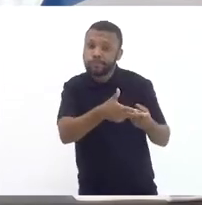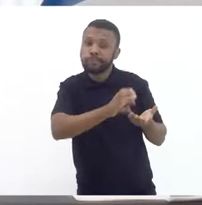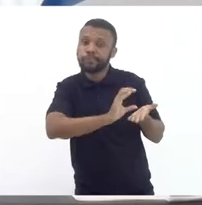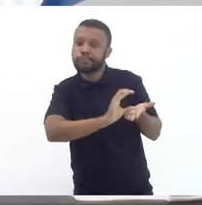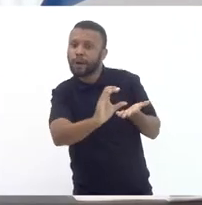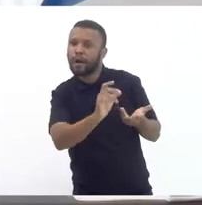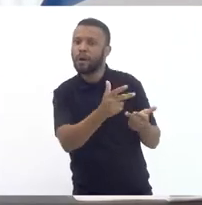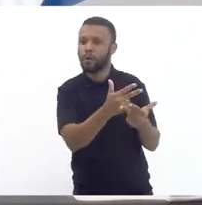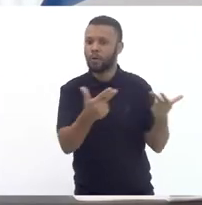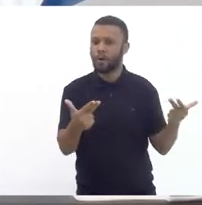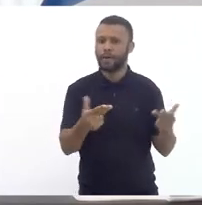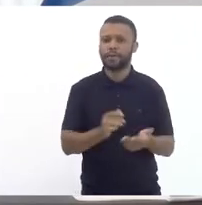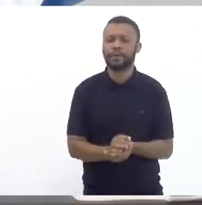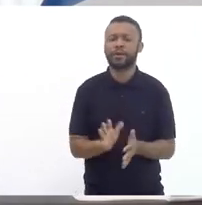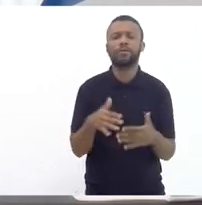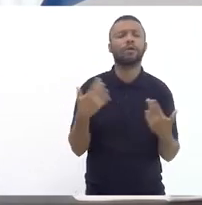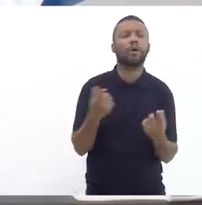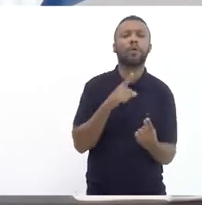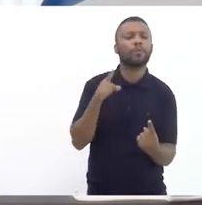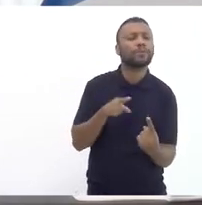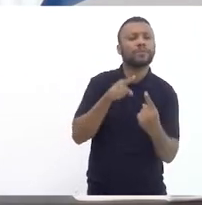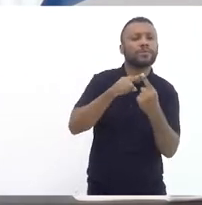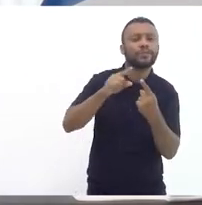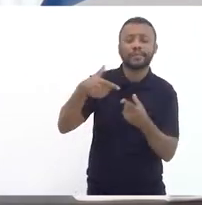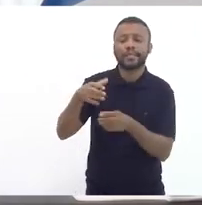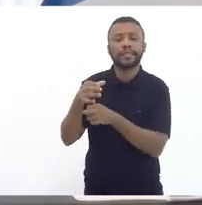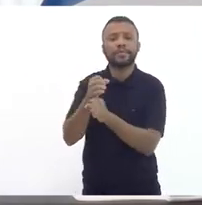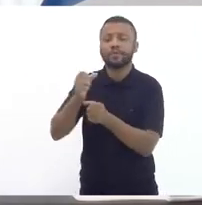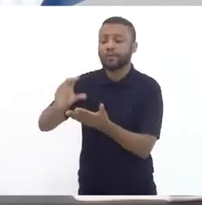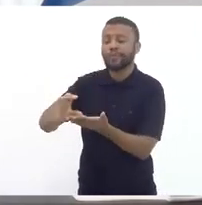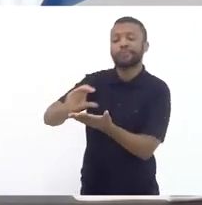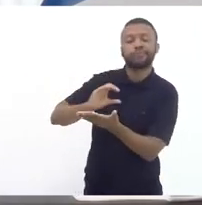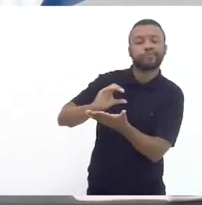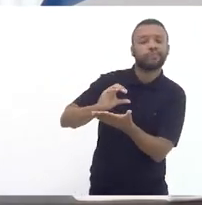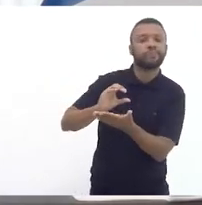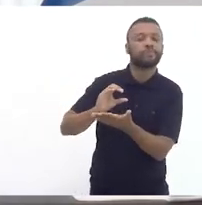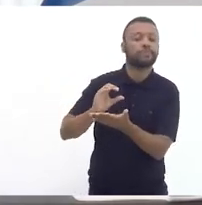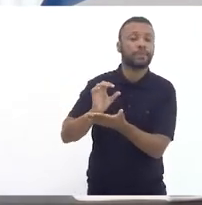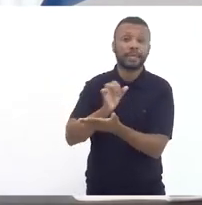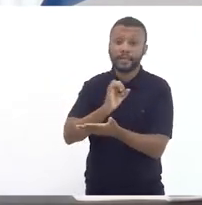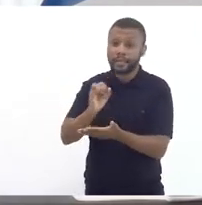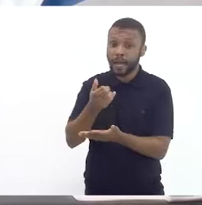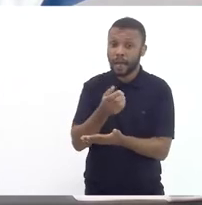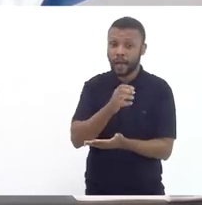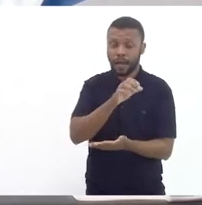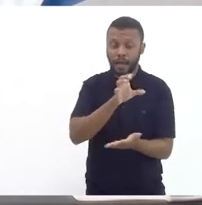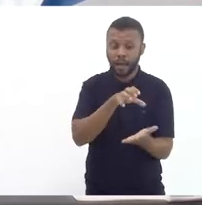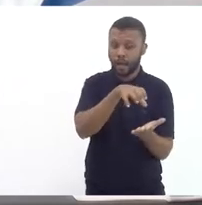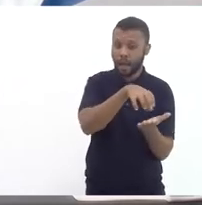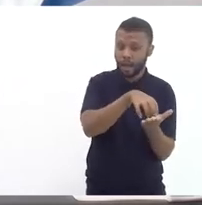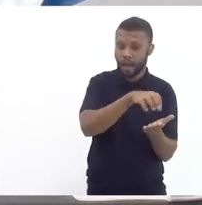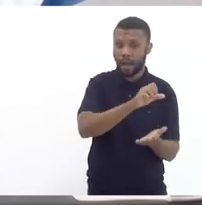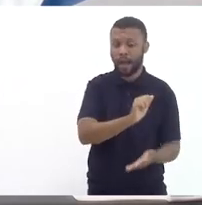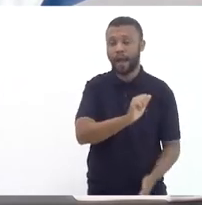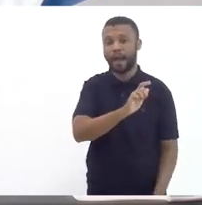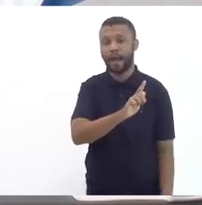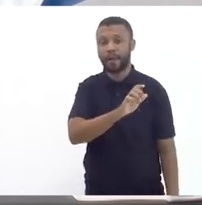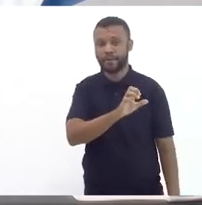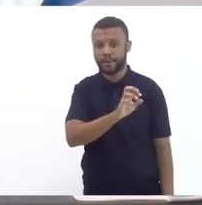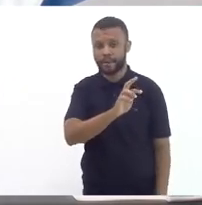essas receitas alternativas, complementares, acessórias? E se a Getransp tem um balanço regular dessas receitas e